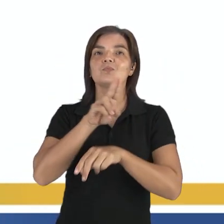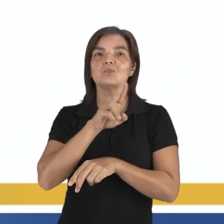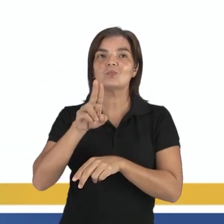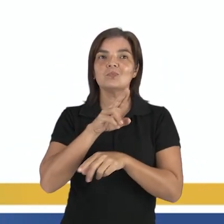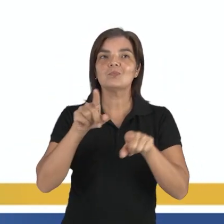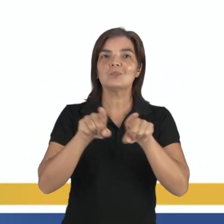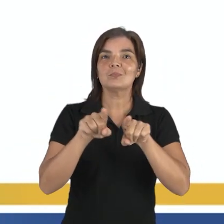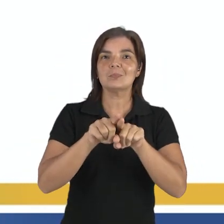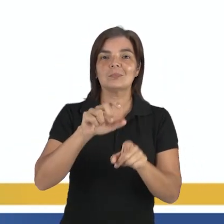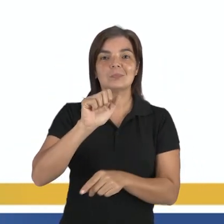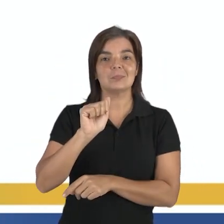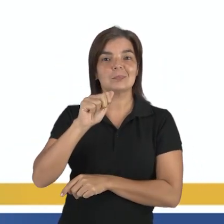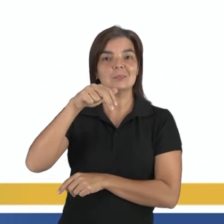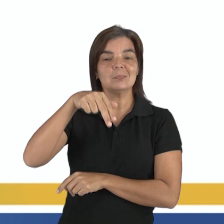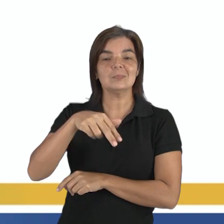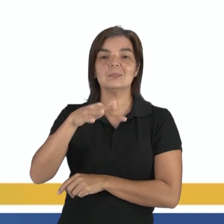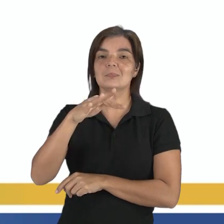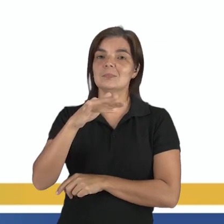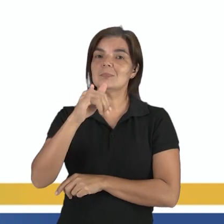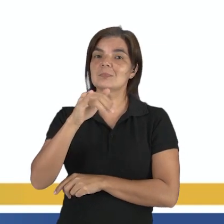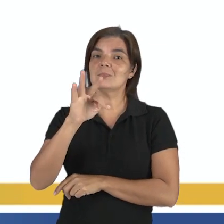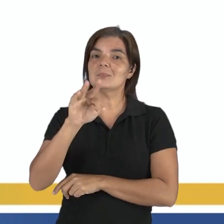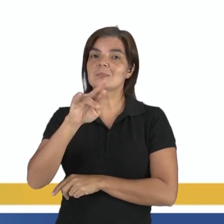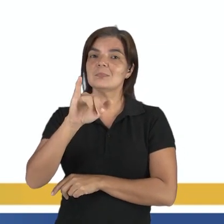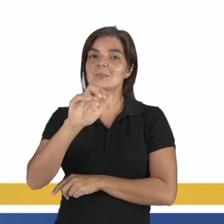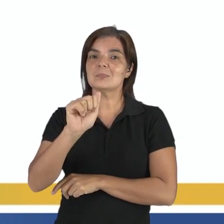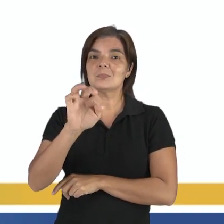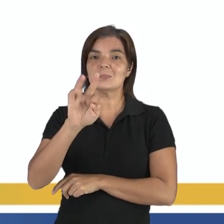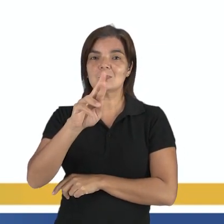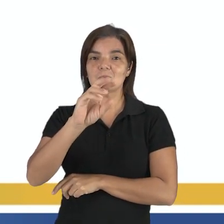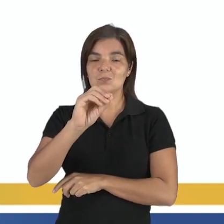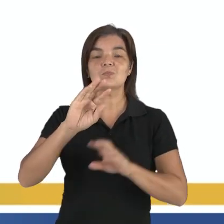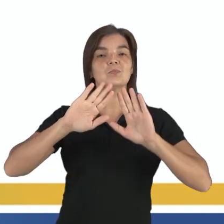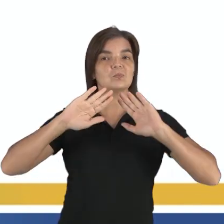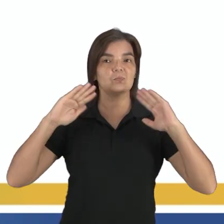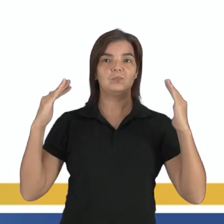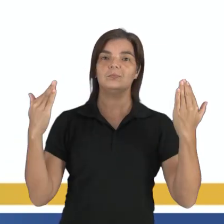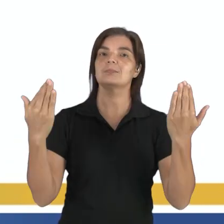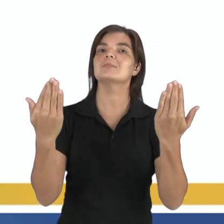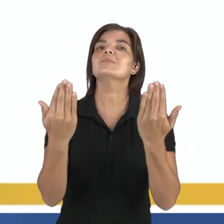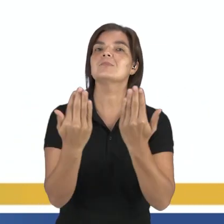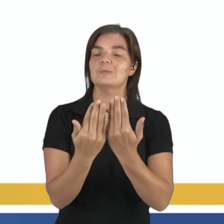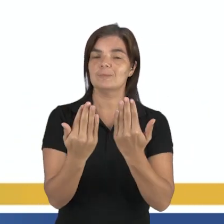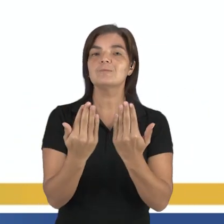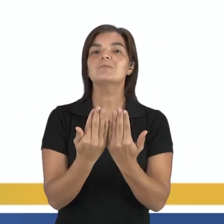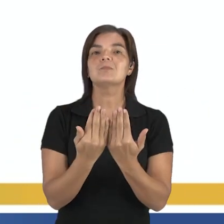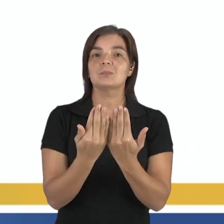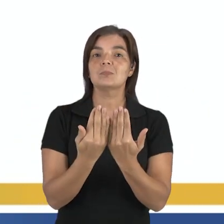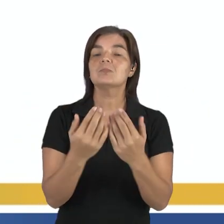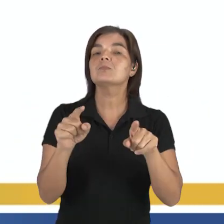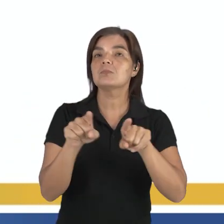chama anfiteatro. Ele é um teatro semicircular. O